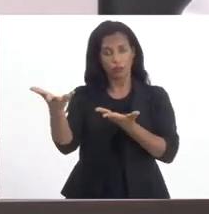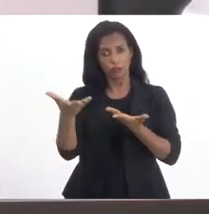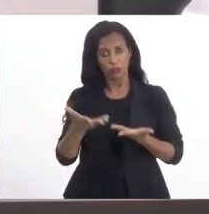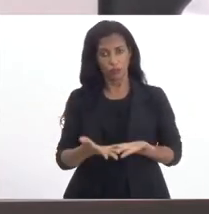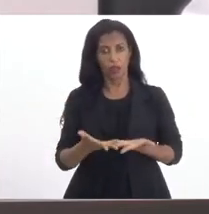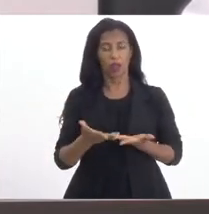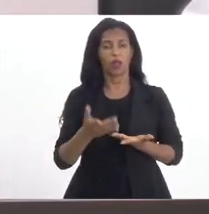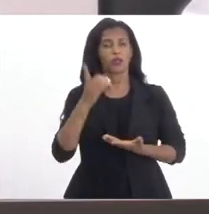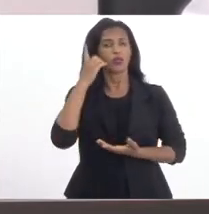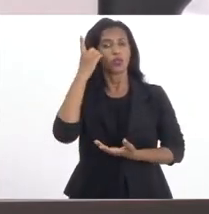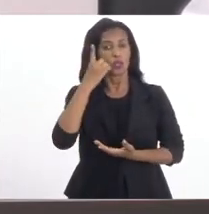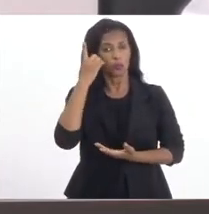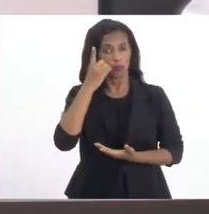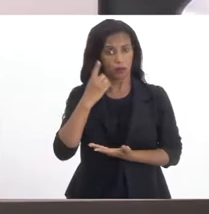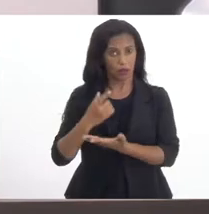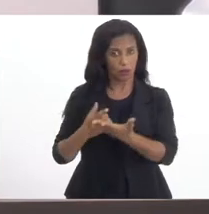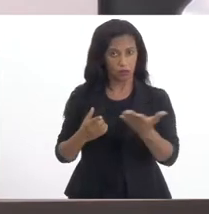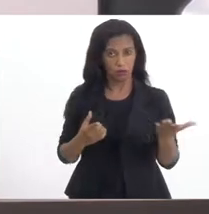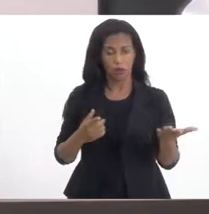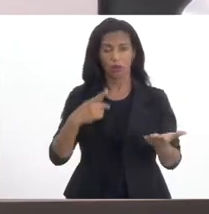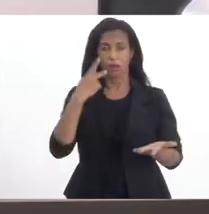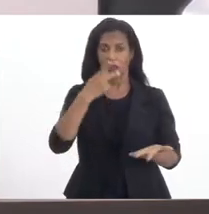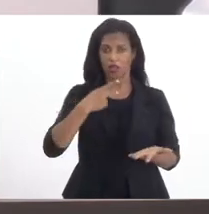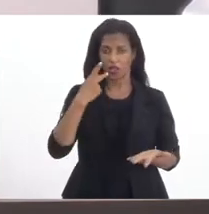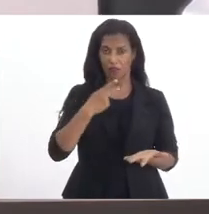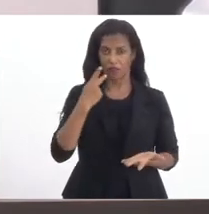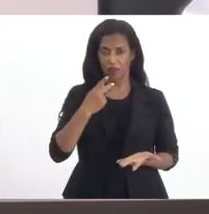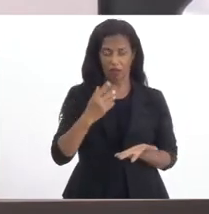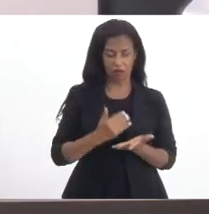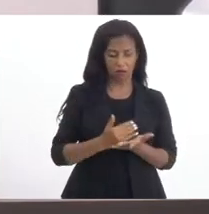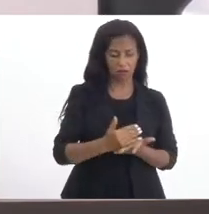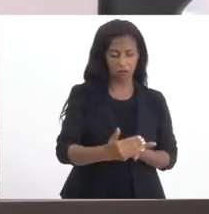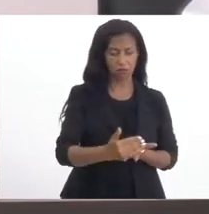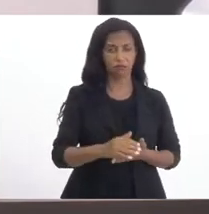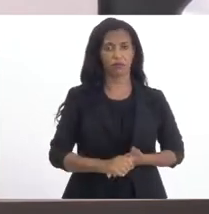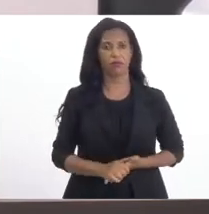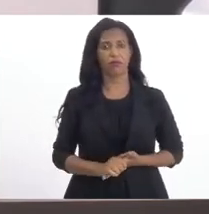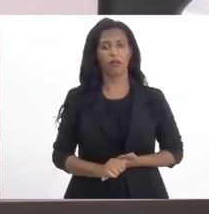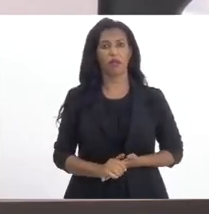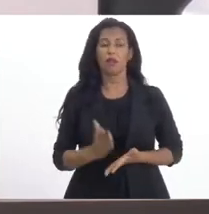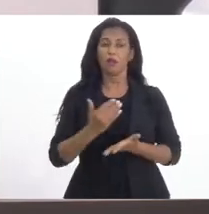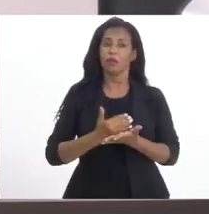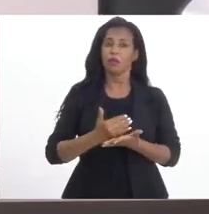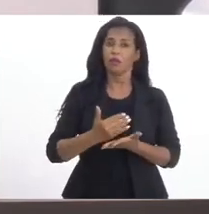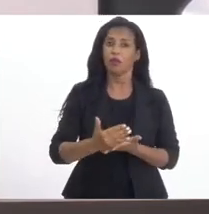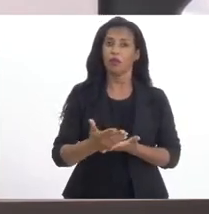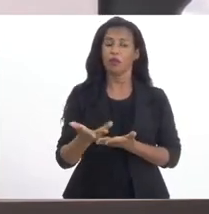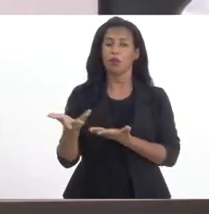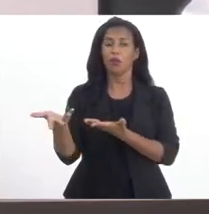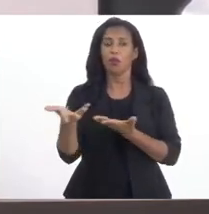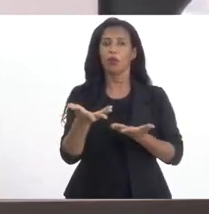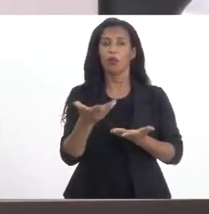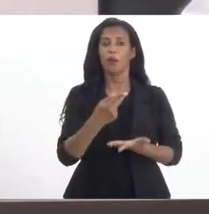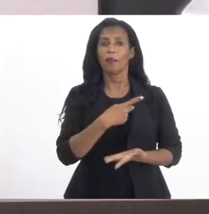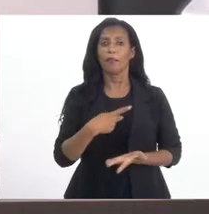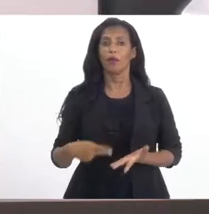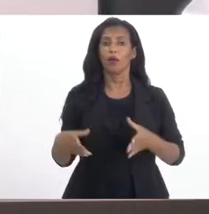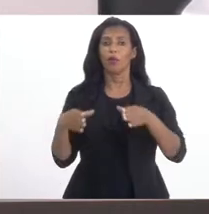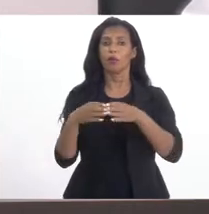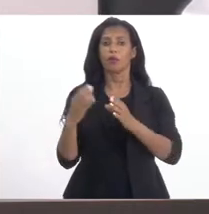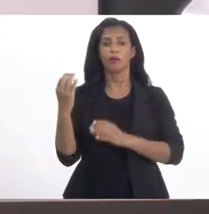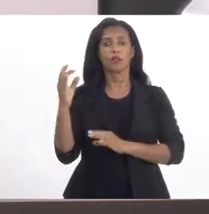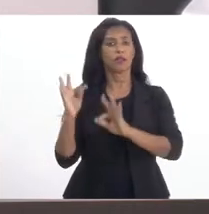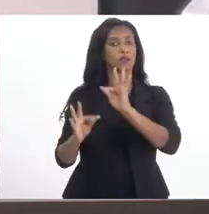para os deputados presentes, para que façam os seus posicionamentos iniciais. Vou começar passando a palavra para o presidente da Comissão de